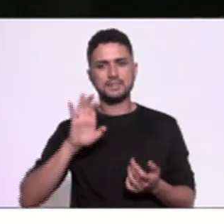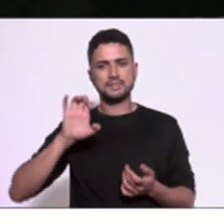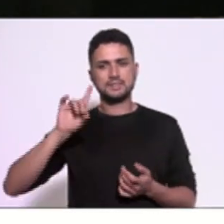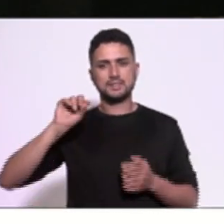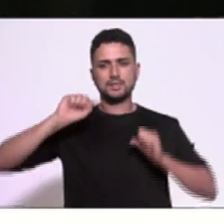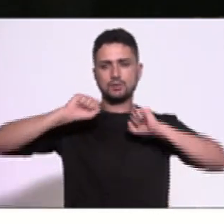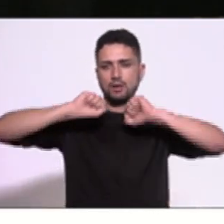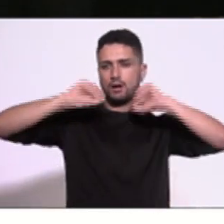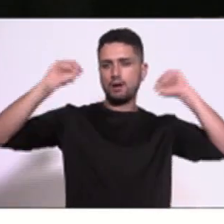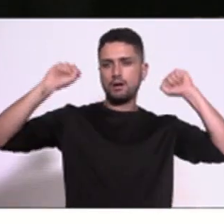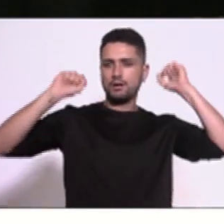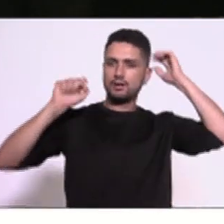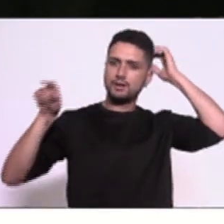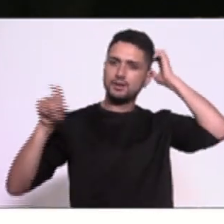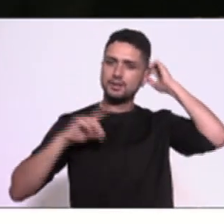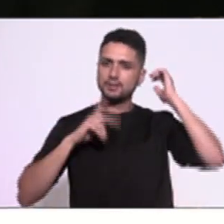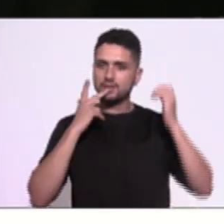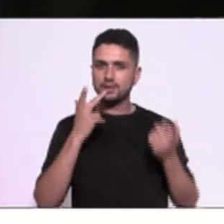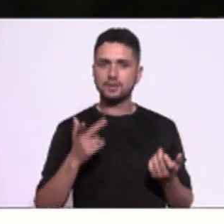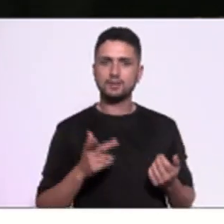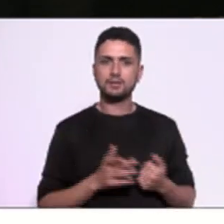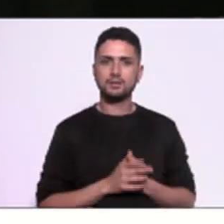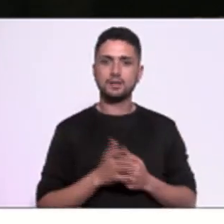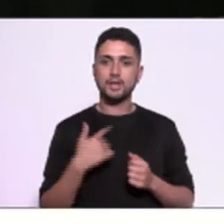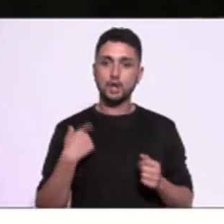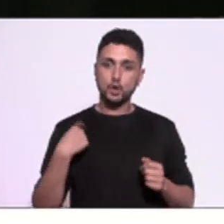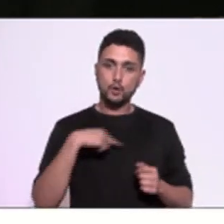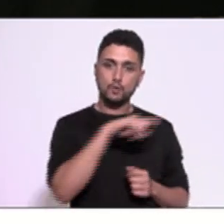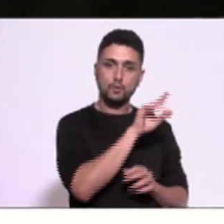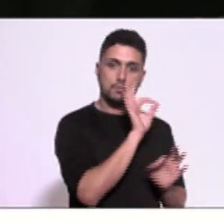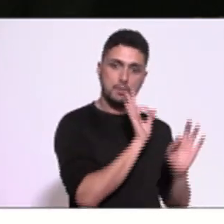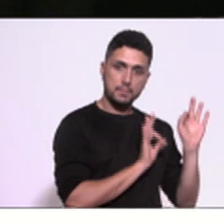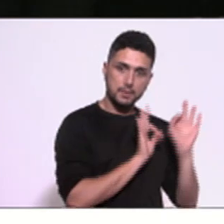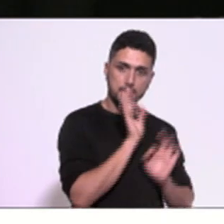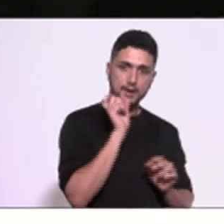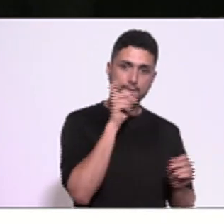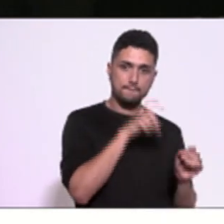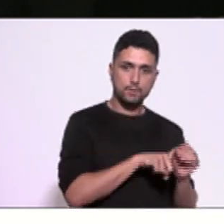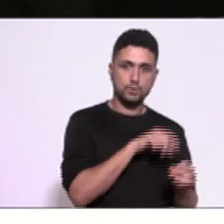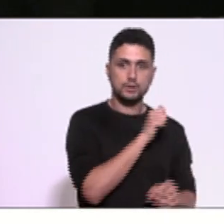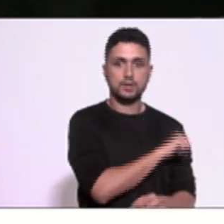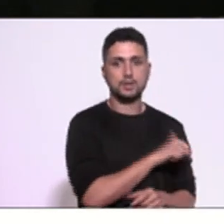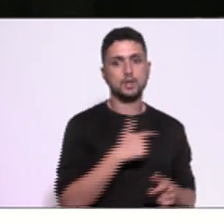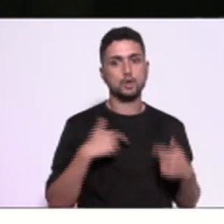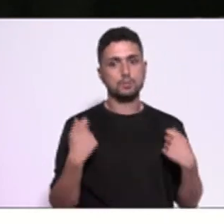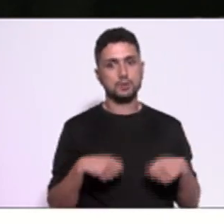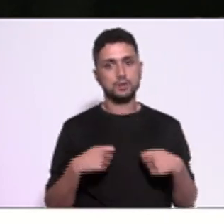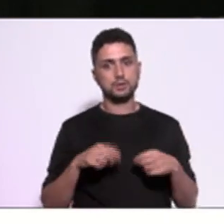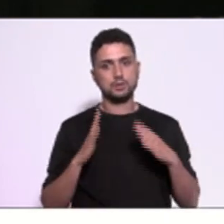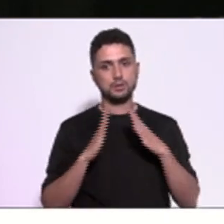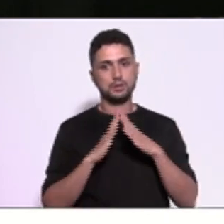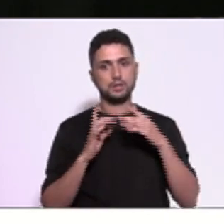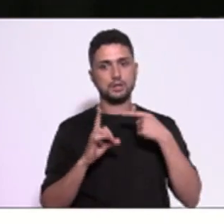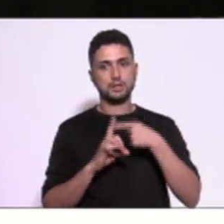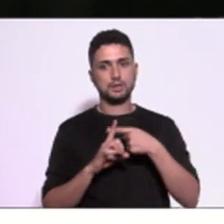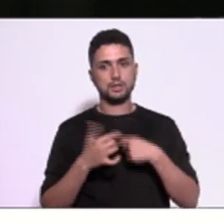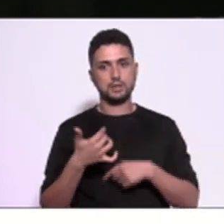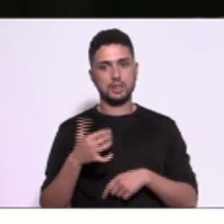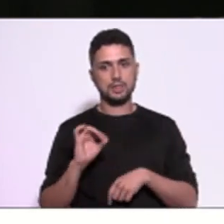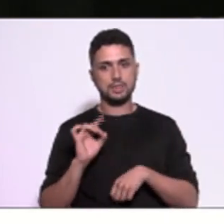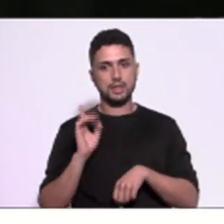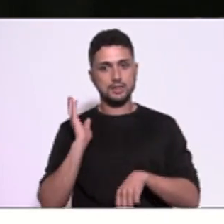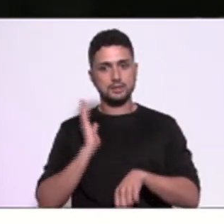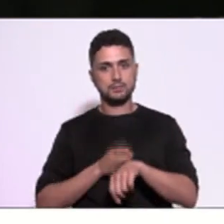cedo, ele nos deixava dizendo: vou me preparar para voltar ao Rio, Preciso abrir o Templo da Humanidade às 10 em